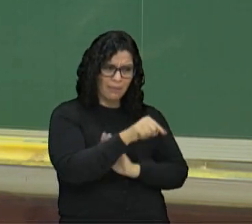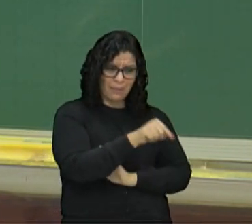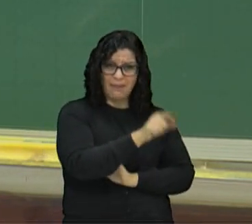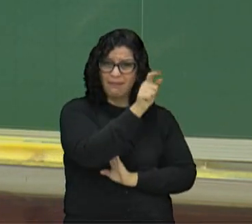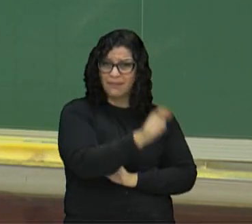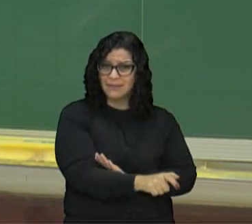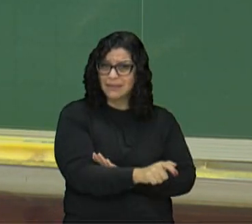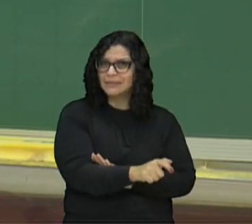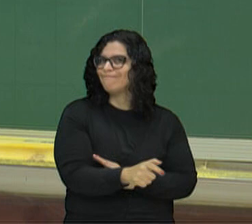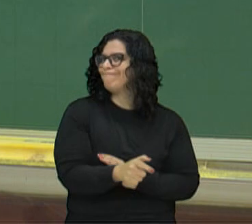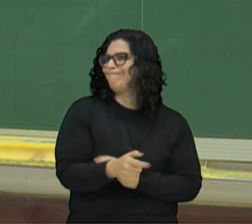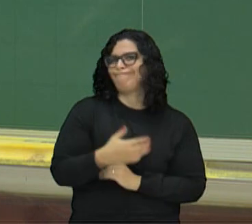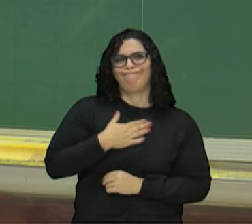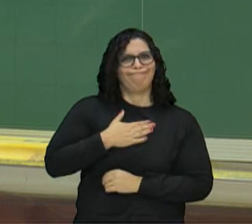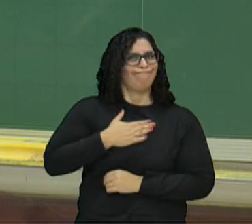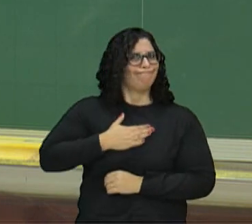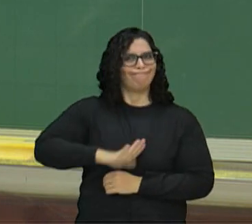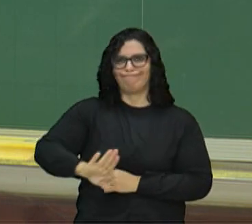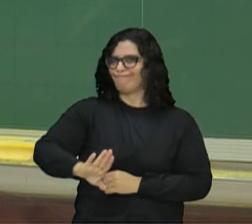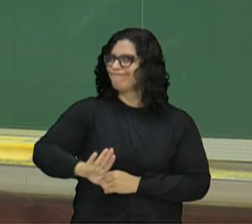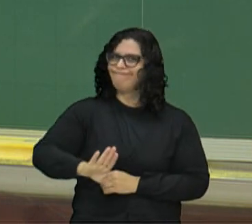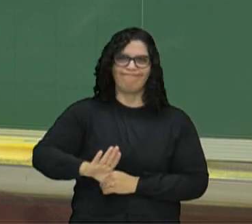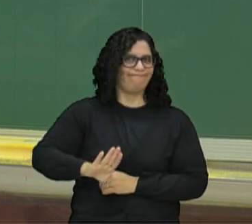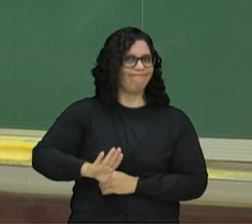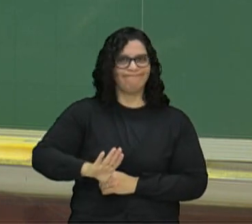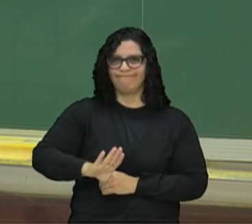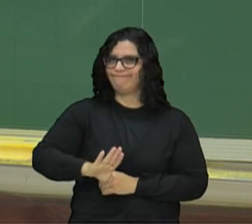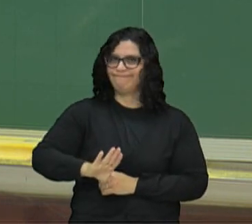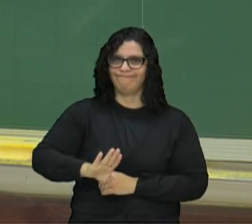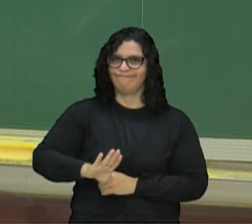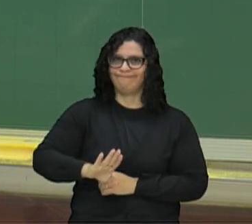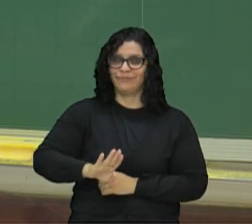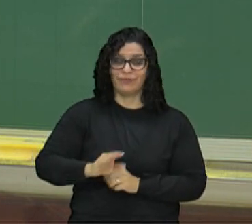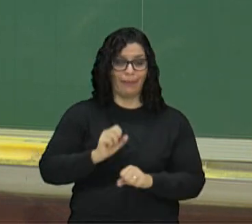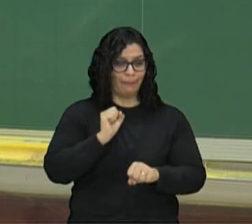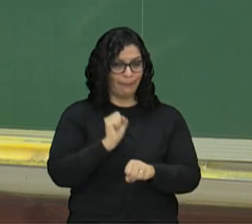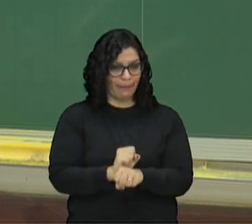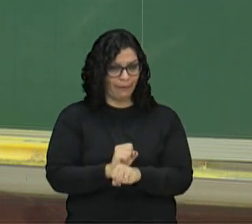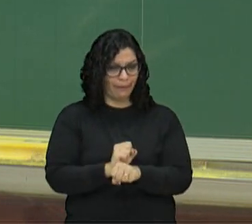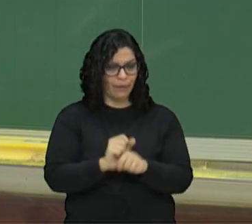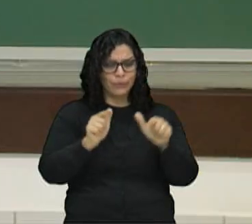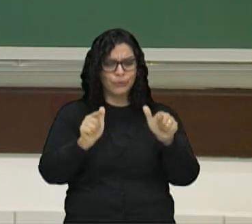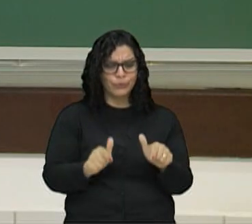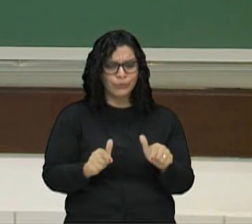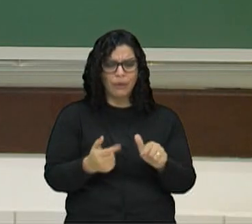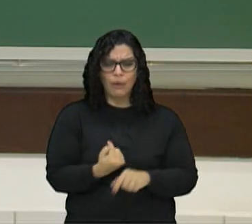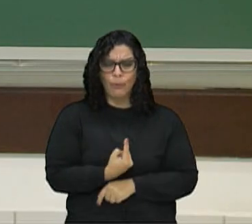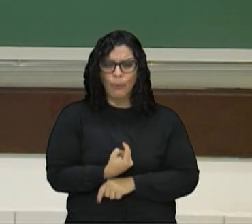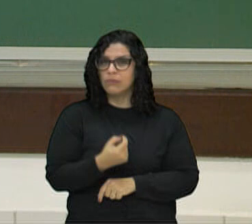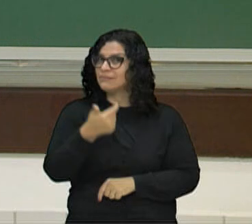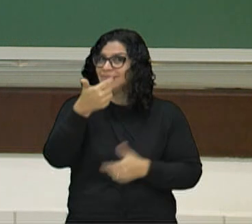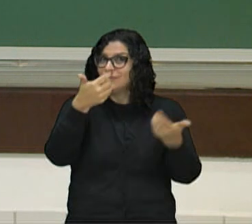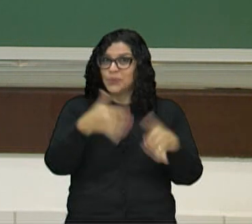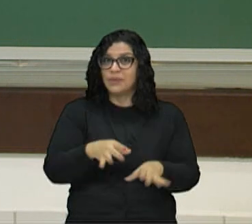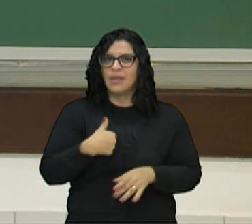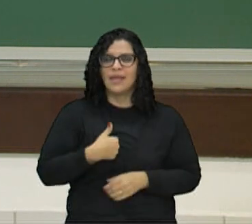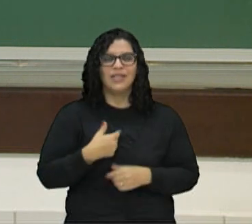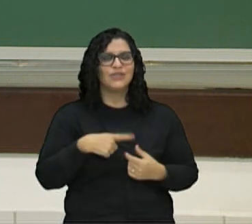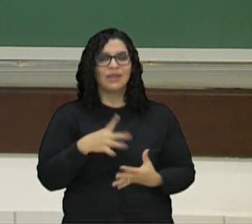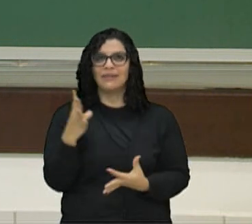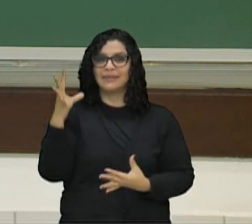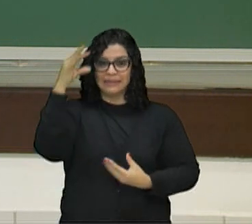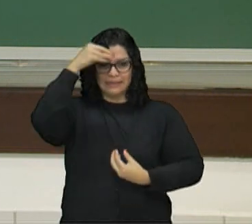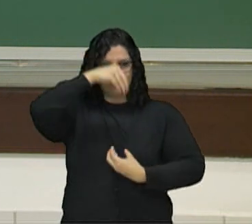Crusoe não gostava de ficar parado num lugar só. Ele tinha um